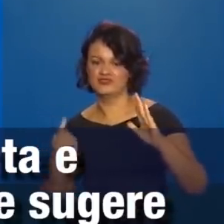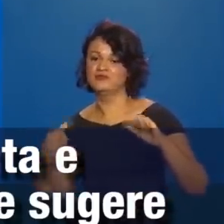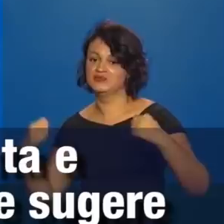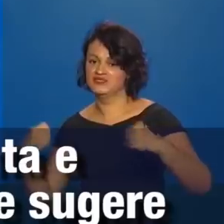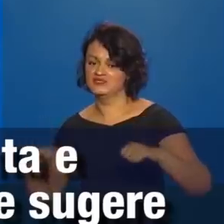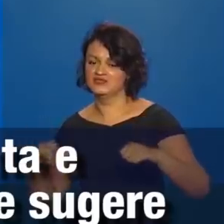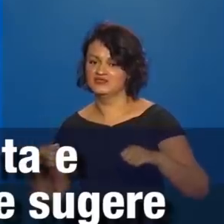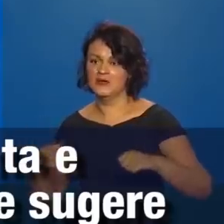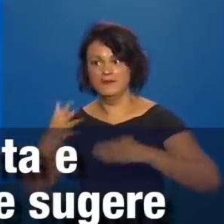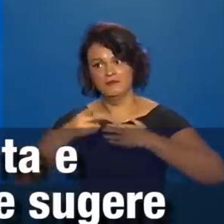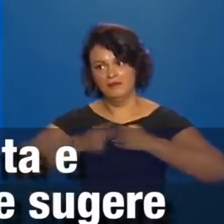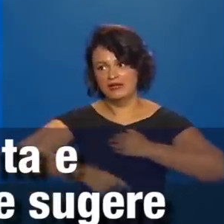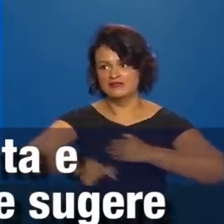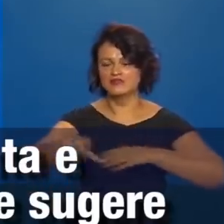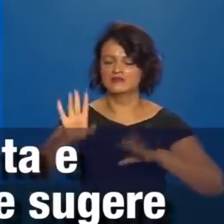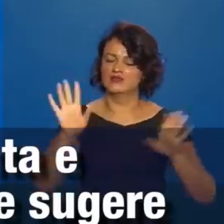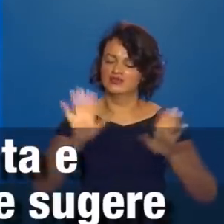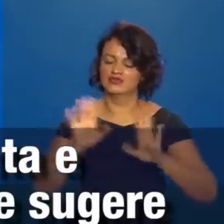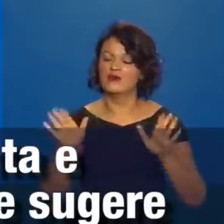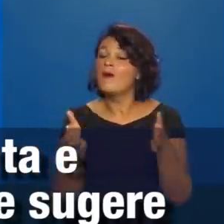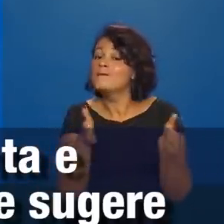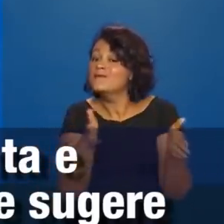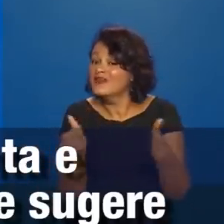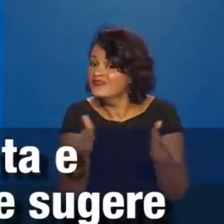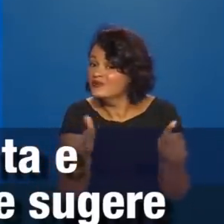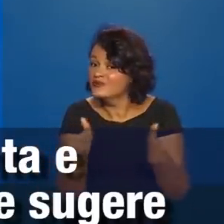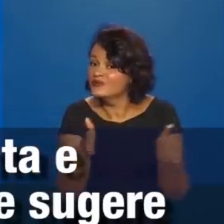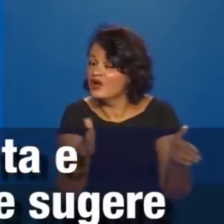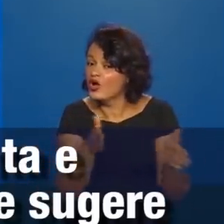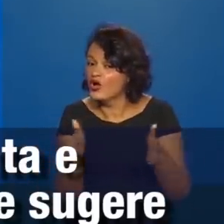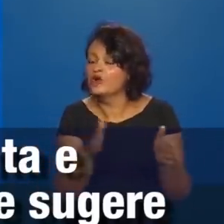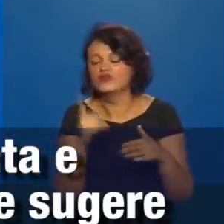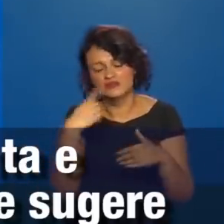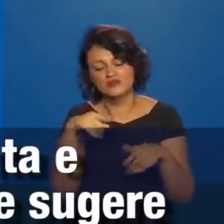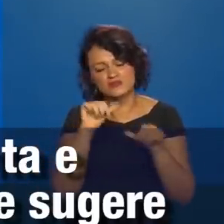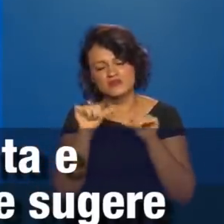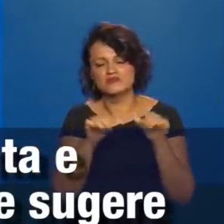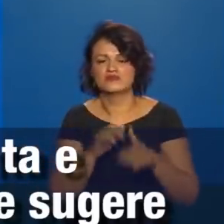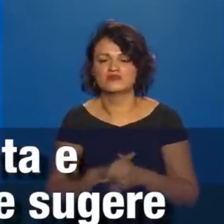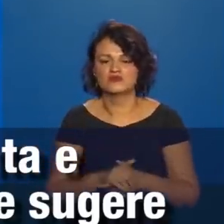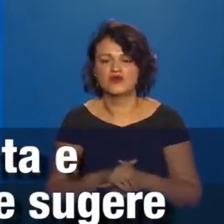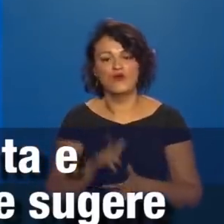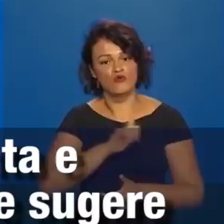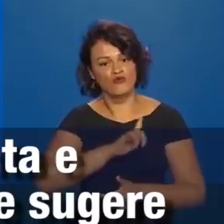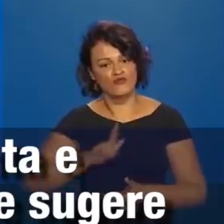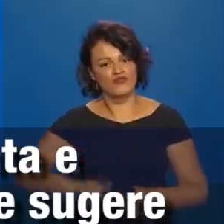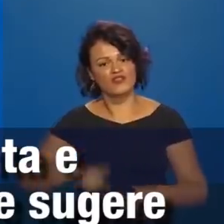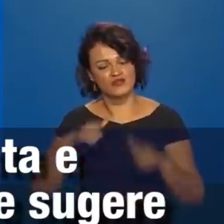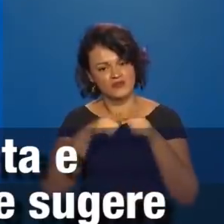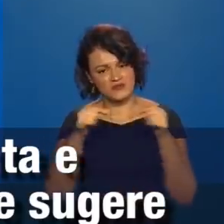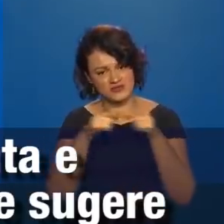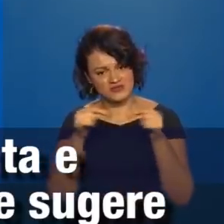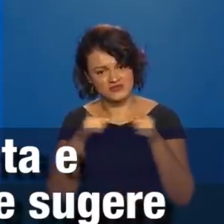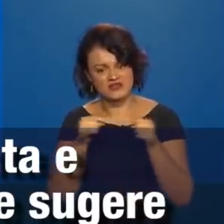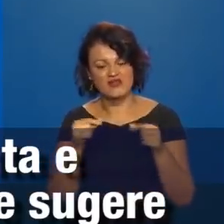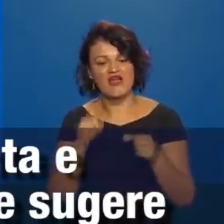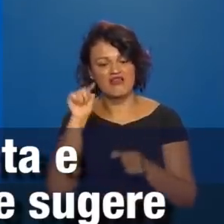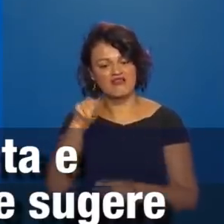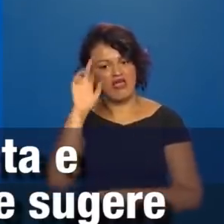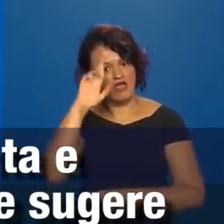é temporário, isso não é permanente. O governo do Distrito Federal, ele que